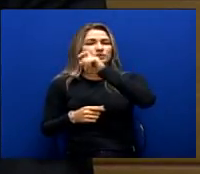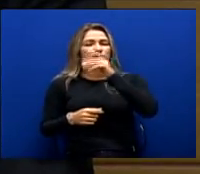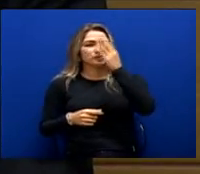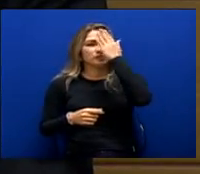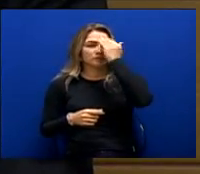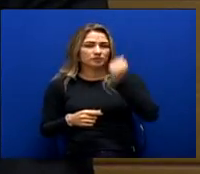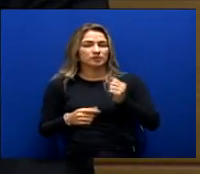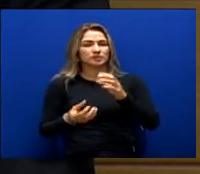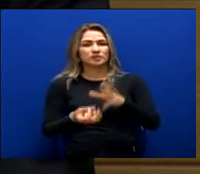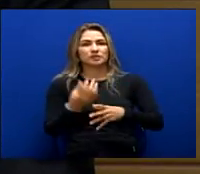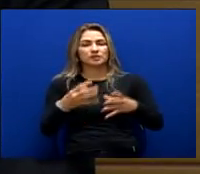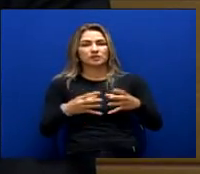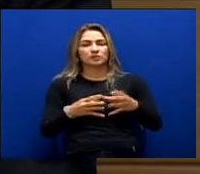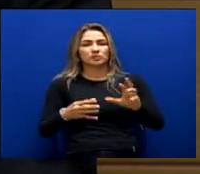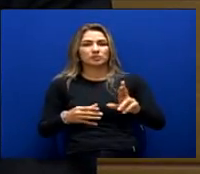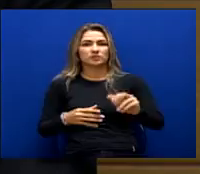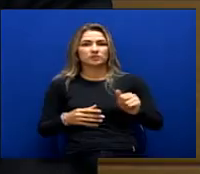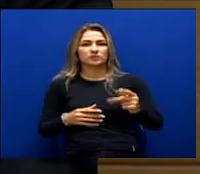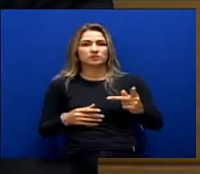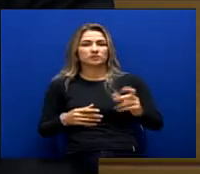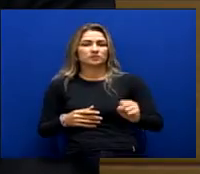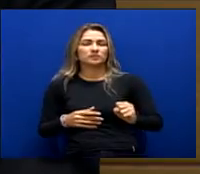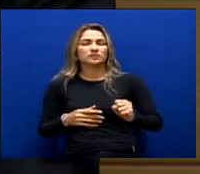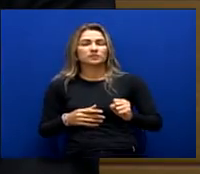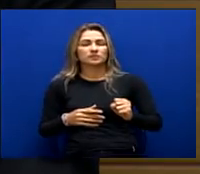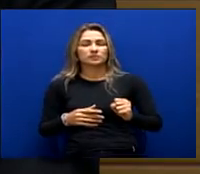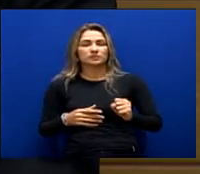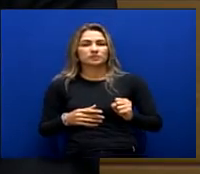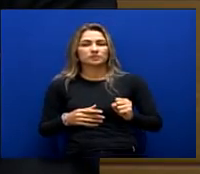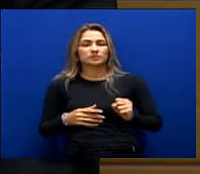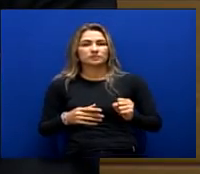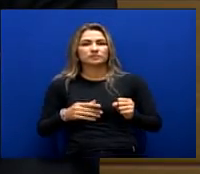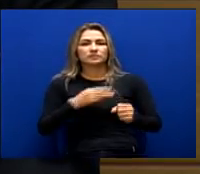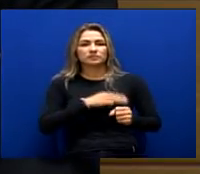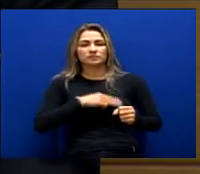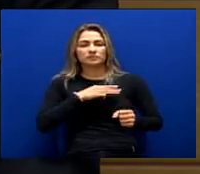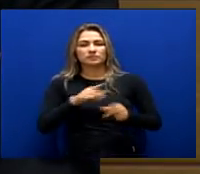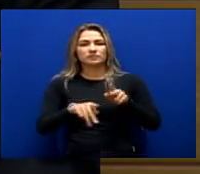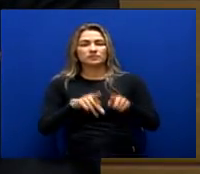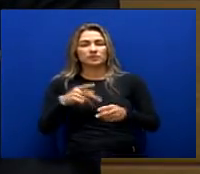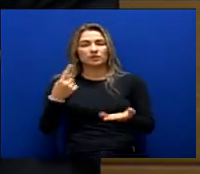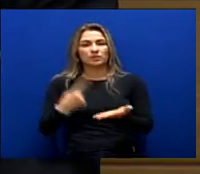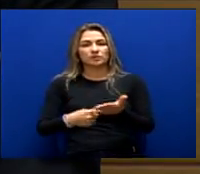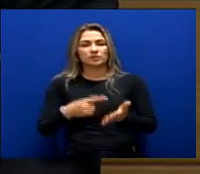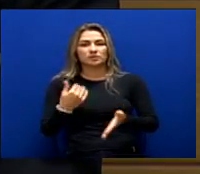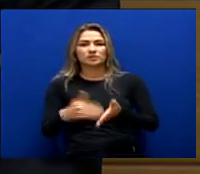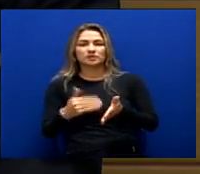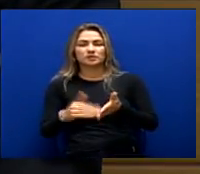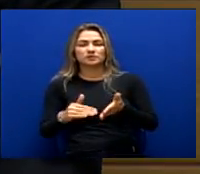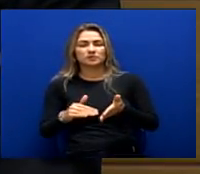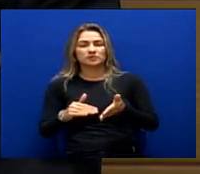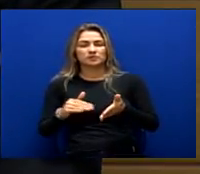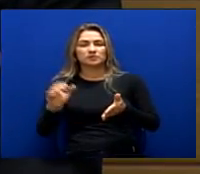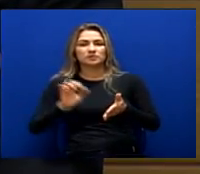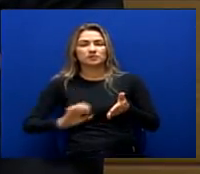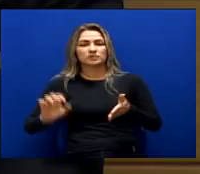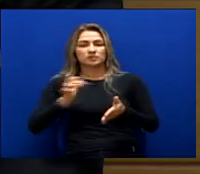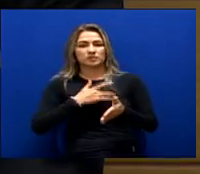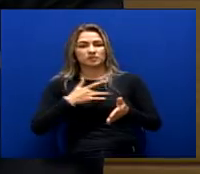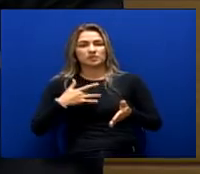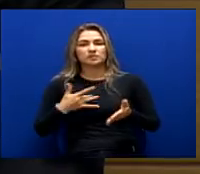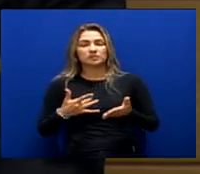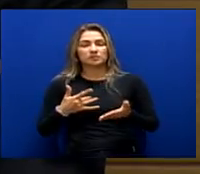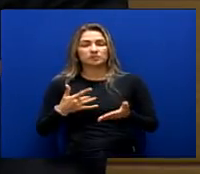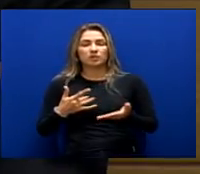rápido atenção psico social no estado o ministério público tem um convênio com a secretaria estadual de saúde exatamente sobre esse tema